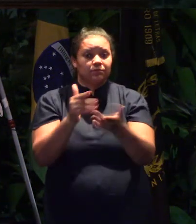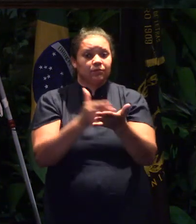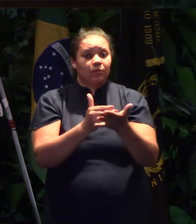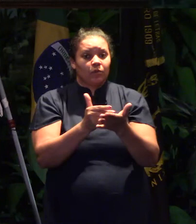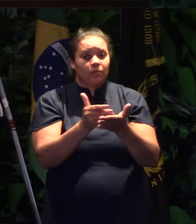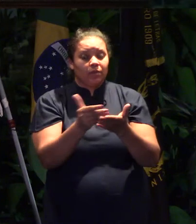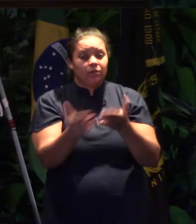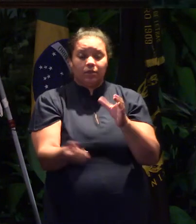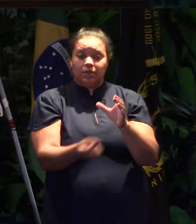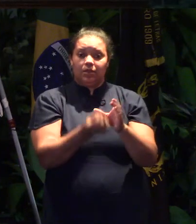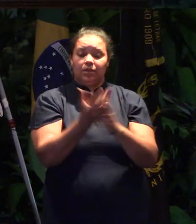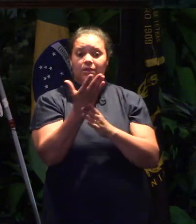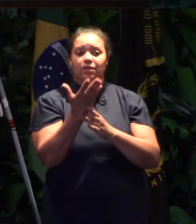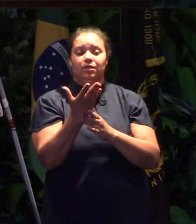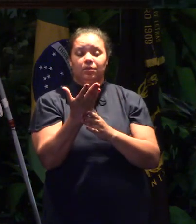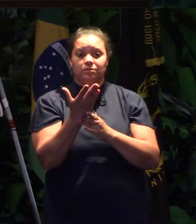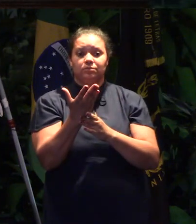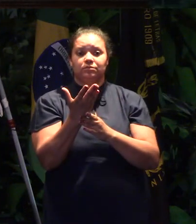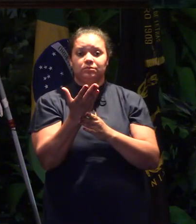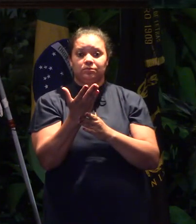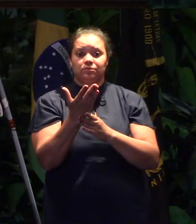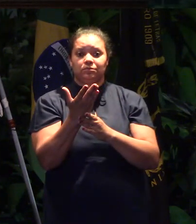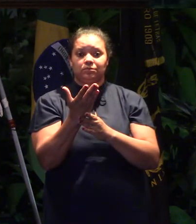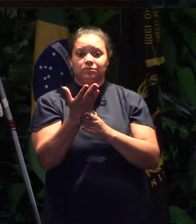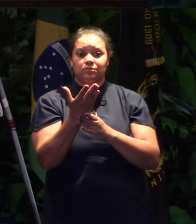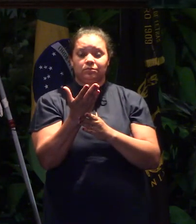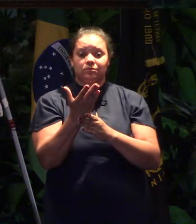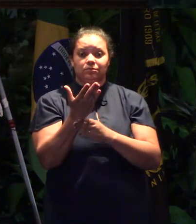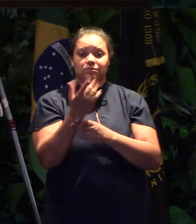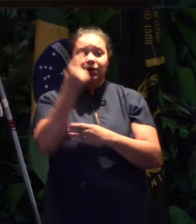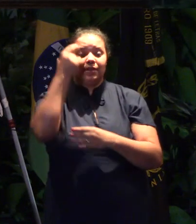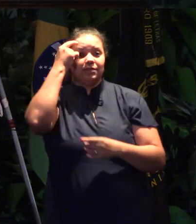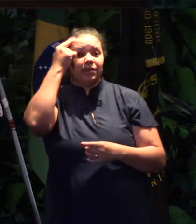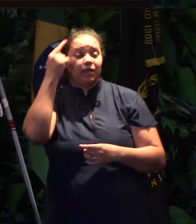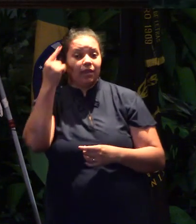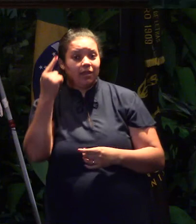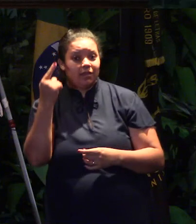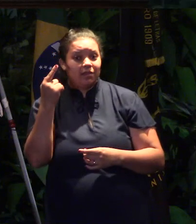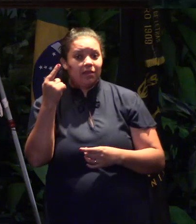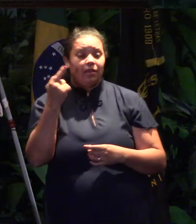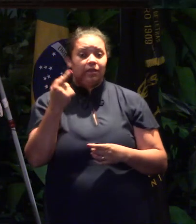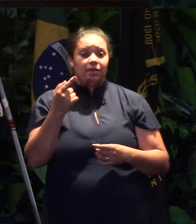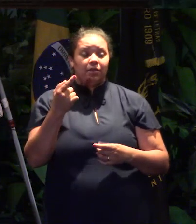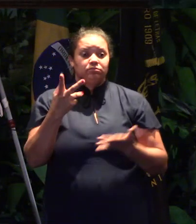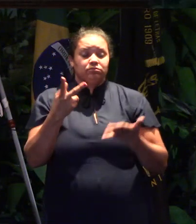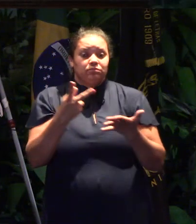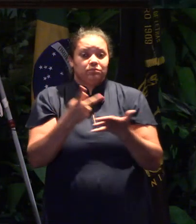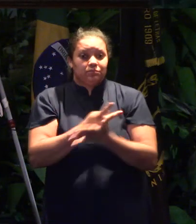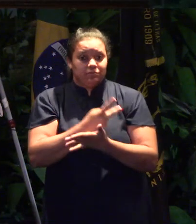começou-se a criar um conceito, na verdade, um falso conceito, uma falsa ideia, uma coisa de que está